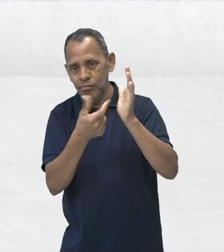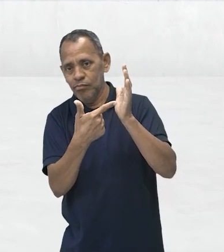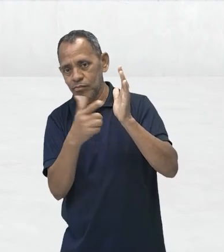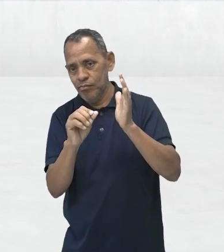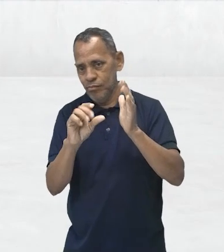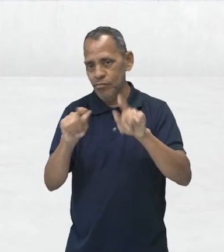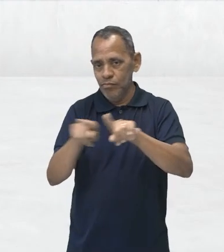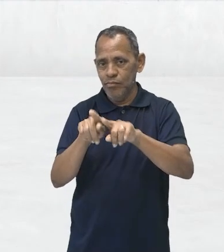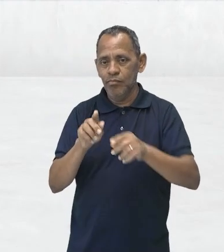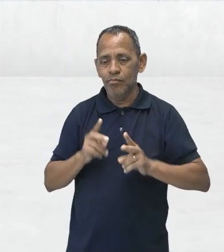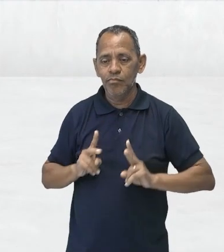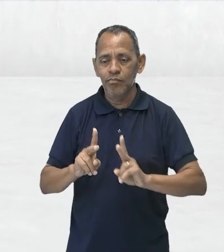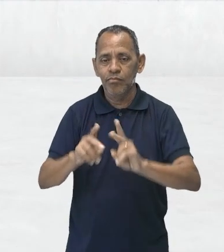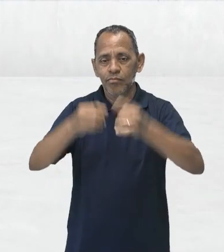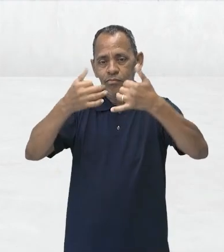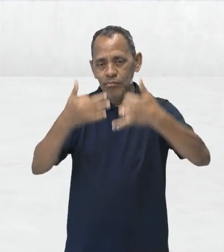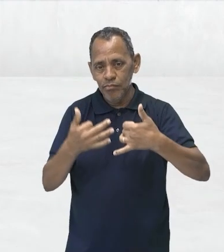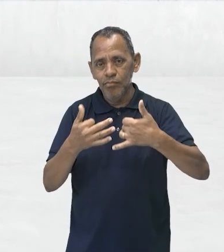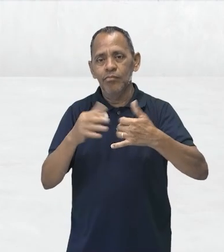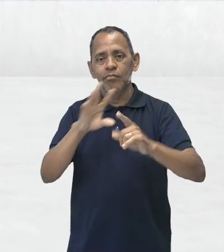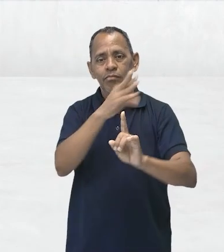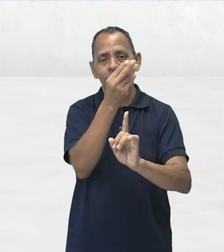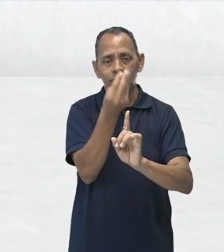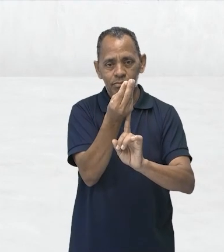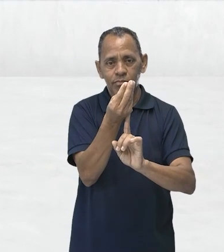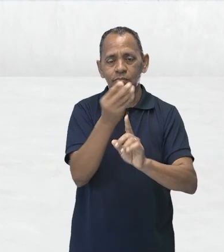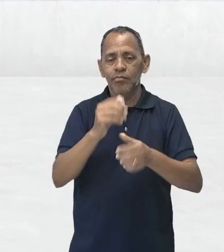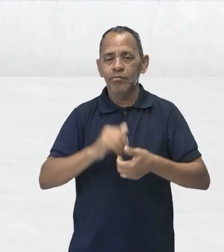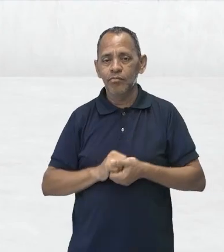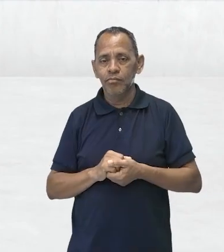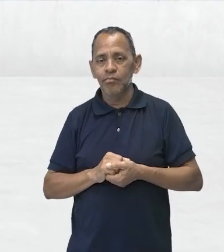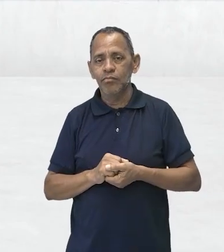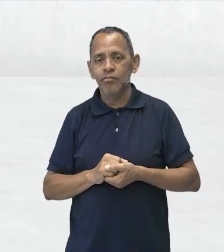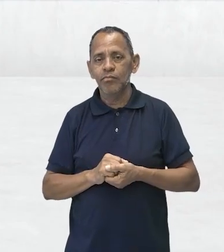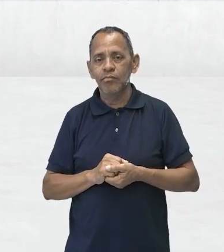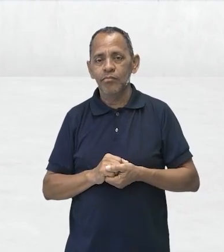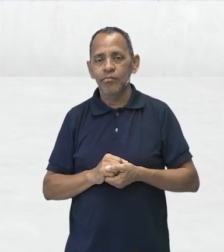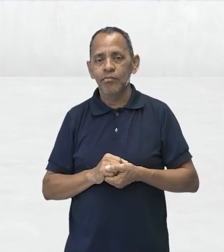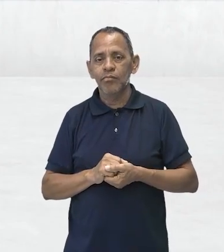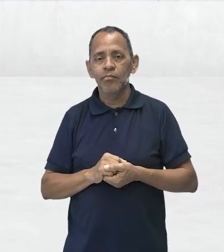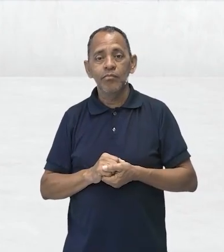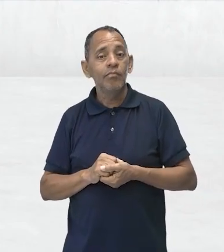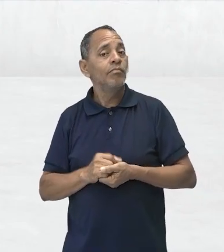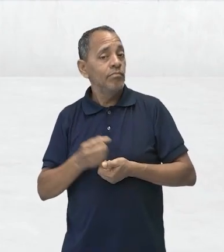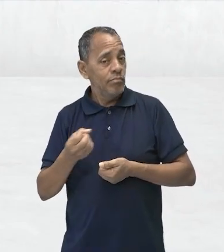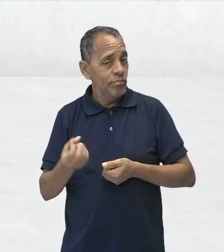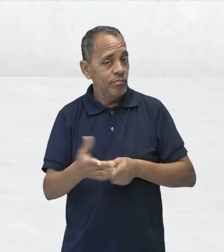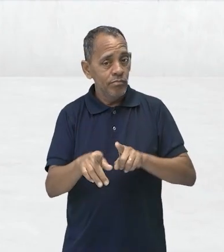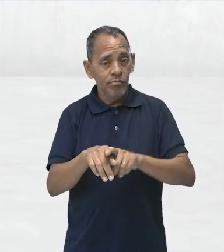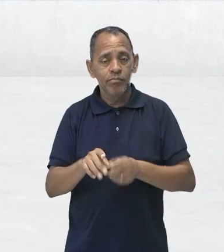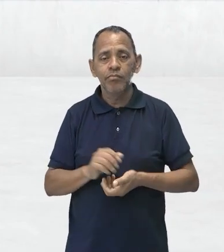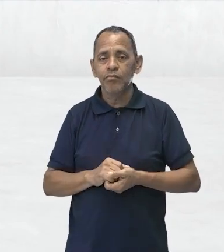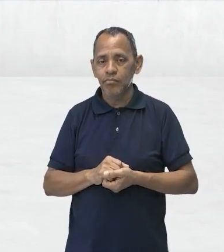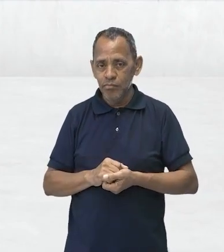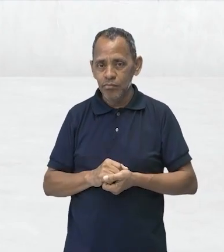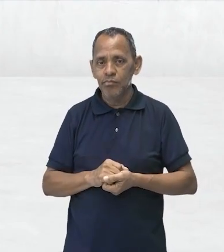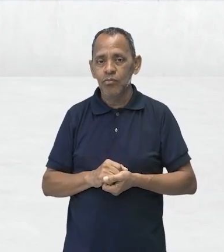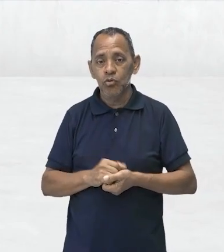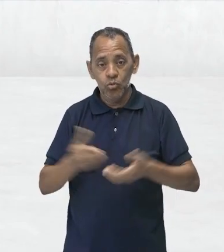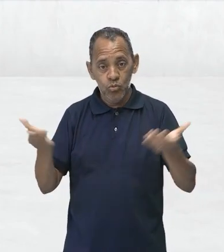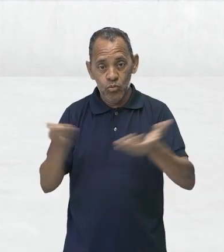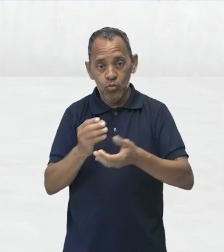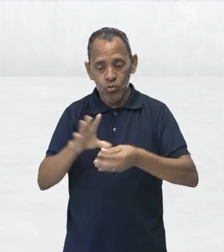Então, continuando falando dessa arte abstrata, né, a arte abstrata moderna que reconhece hoje podem ser atribuída